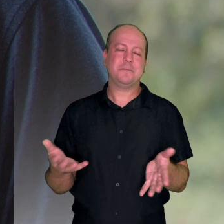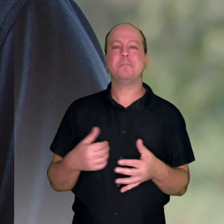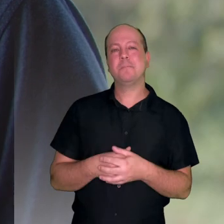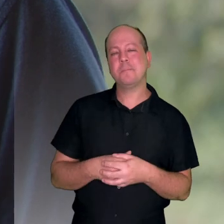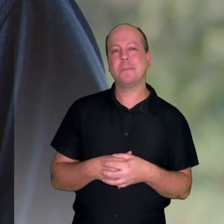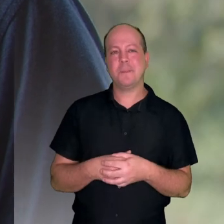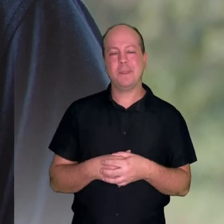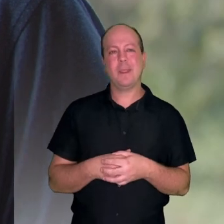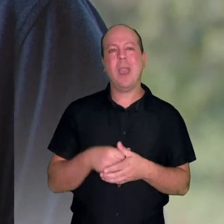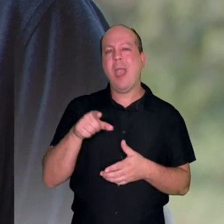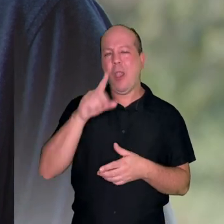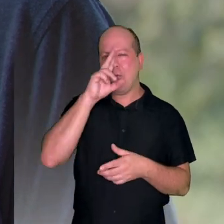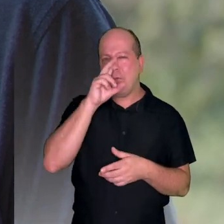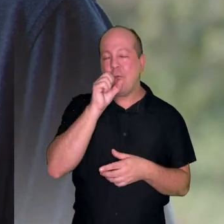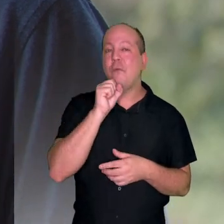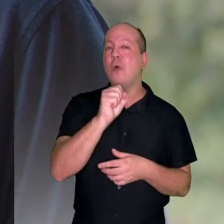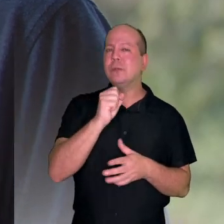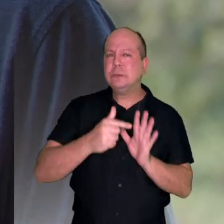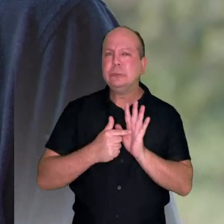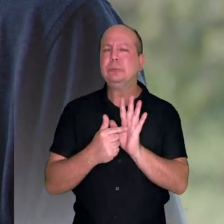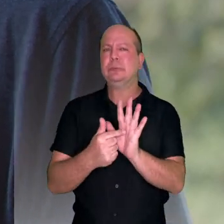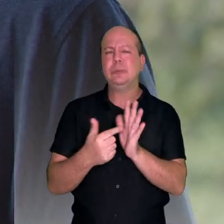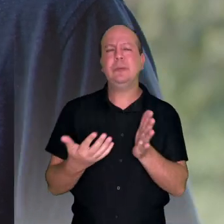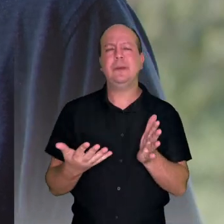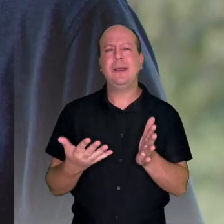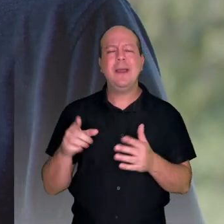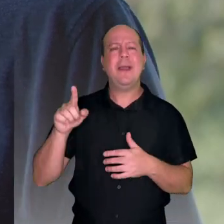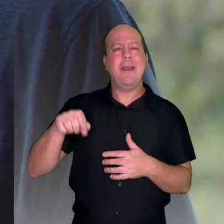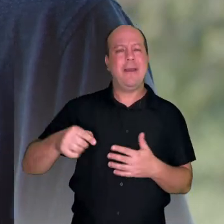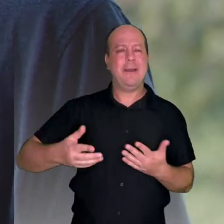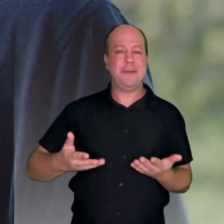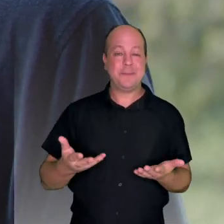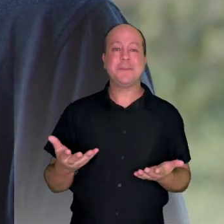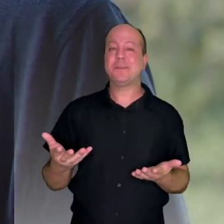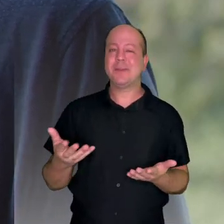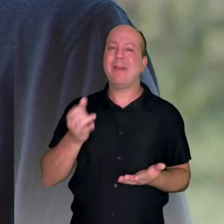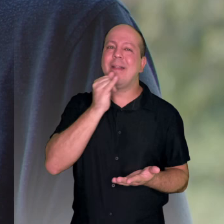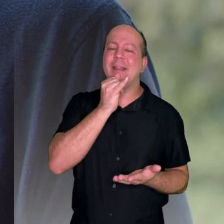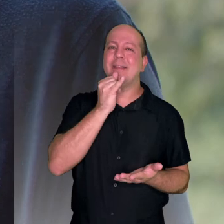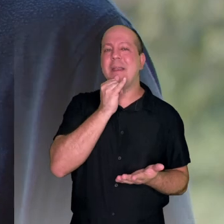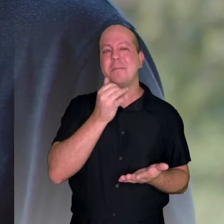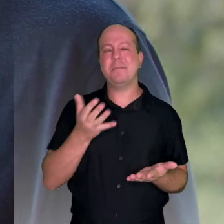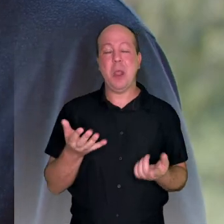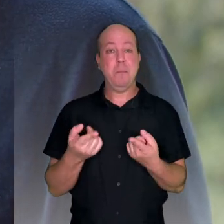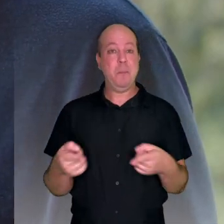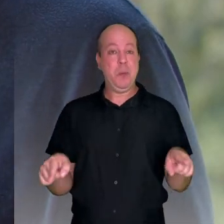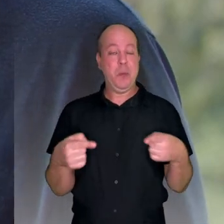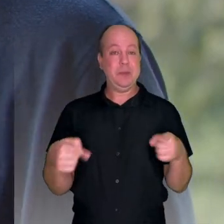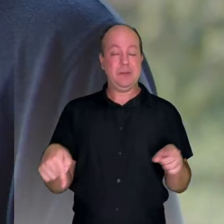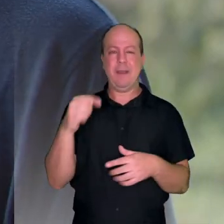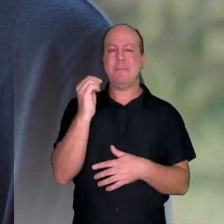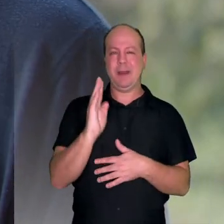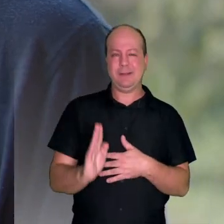ela de uma força expressiva e é um grande exemplo